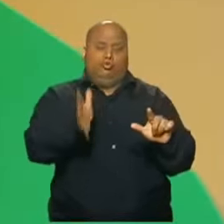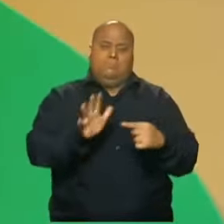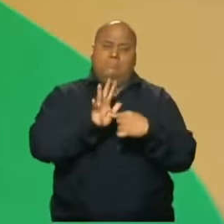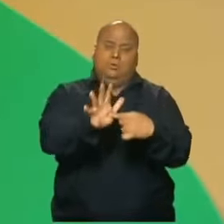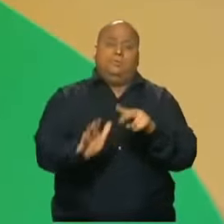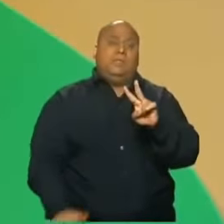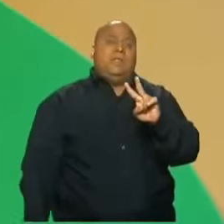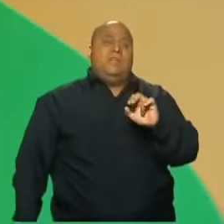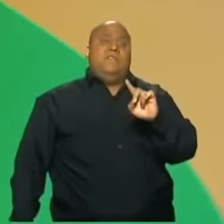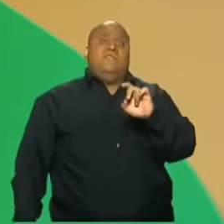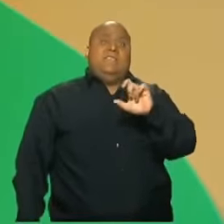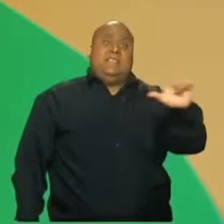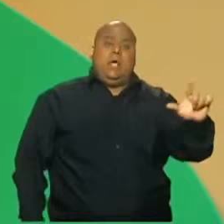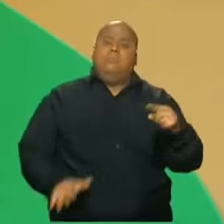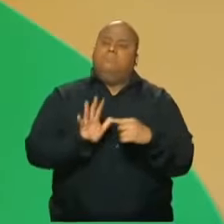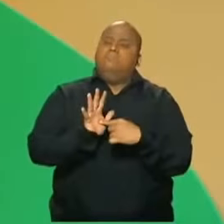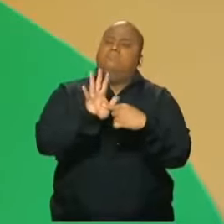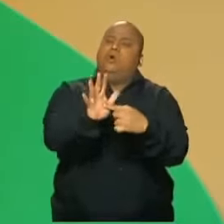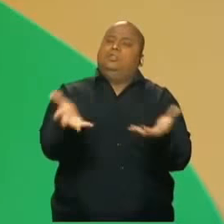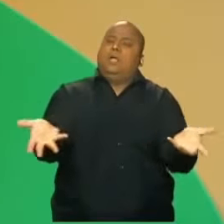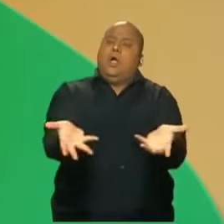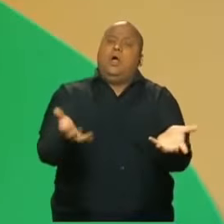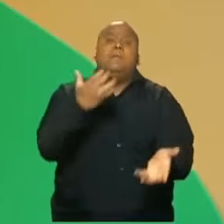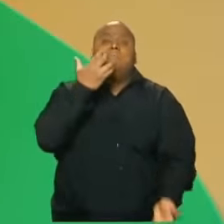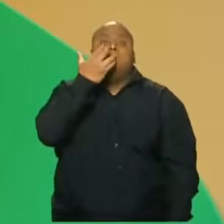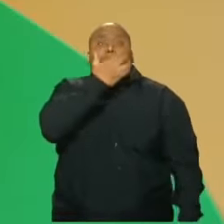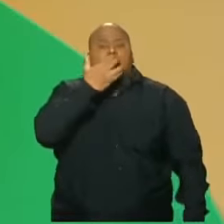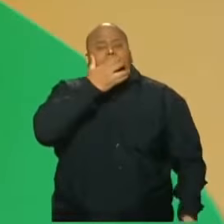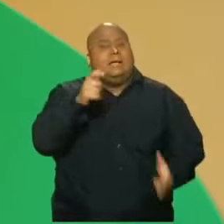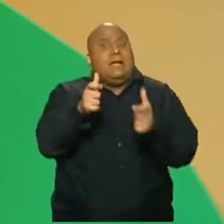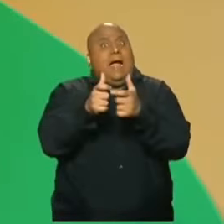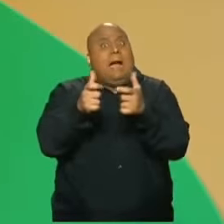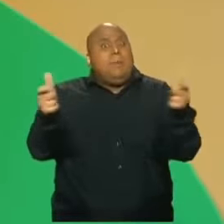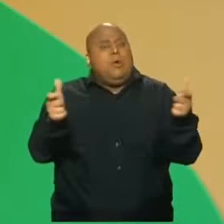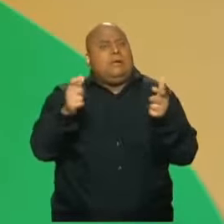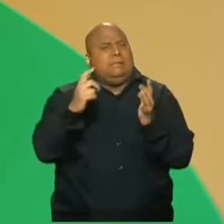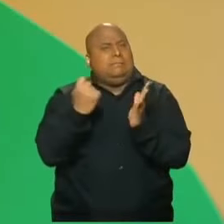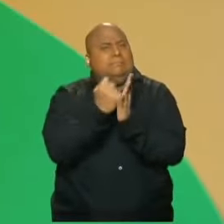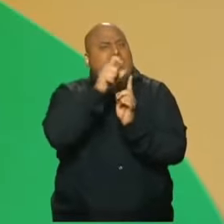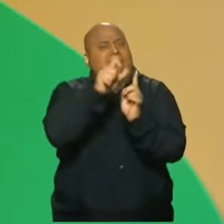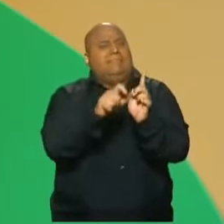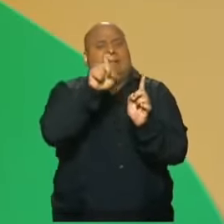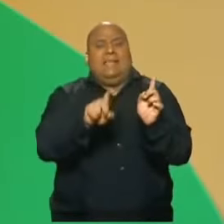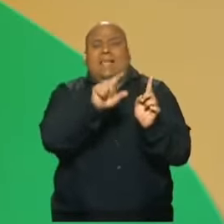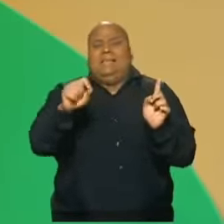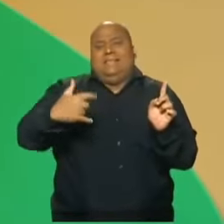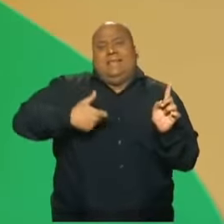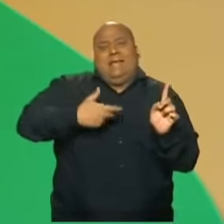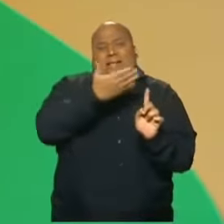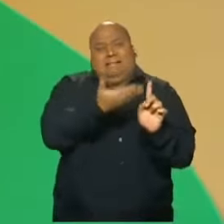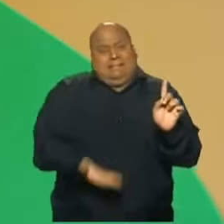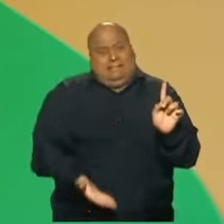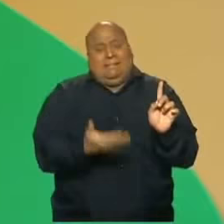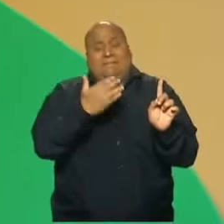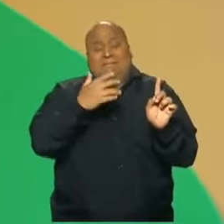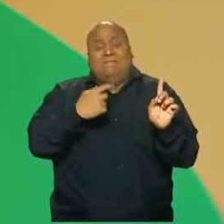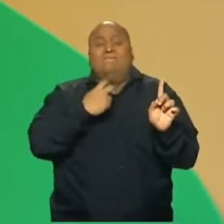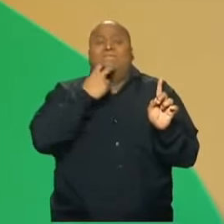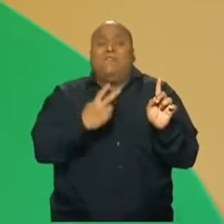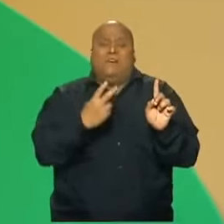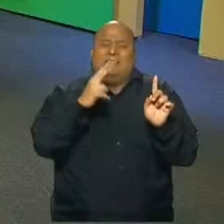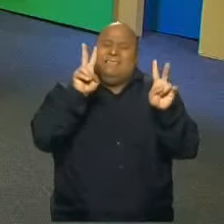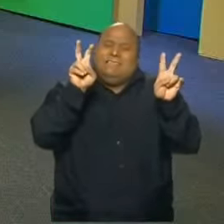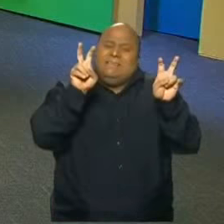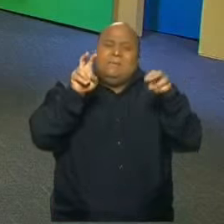é Vidal Assis quem nos traz agora a música que é a marca registrada do centenário Zequete, A Voz do